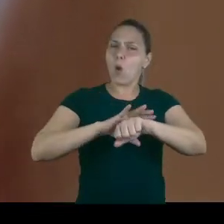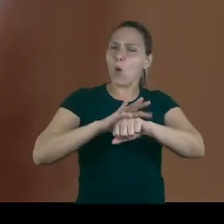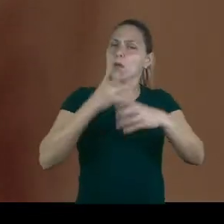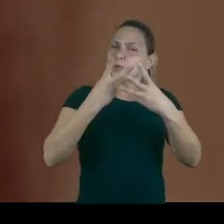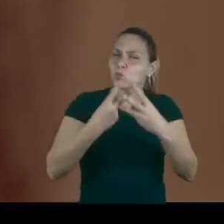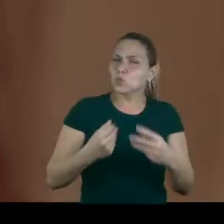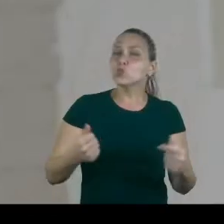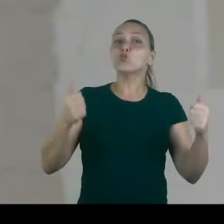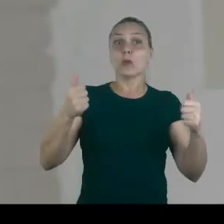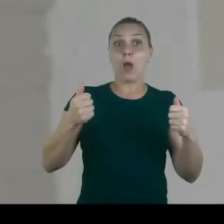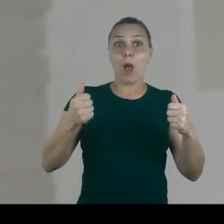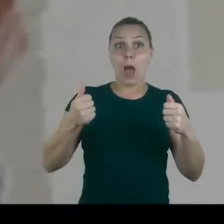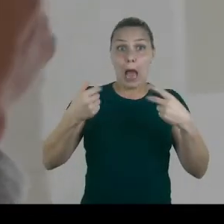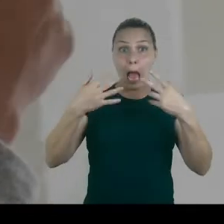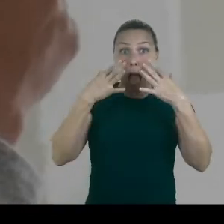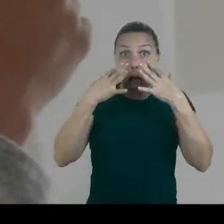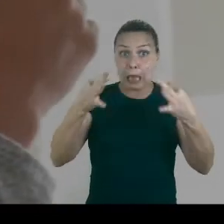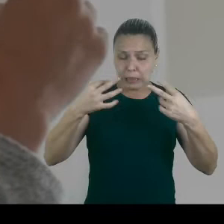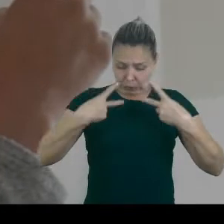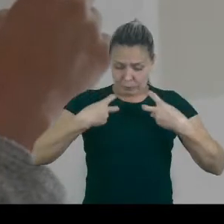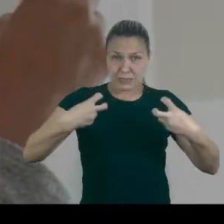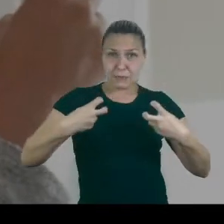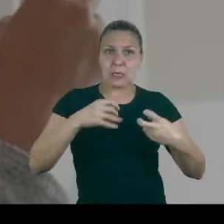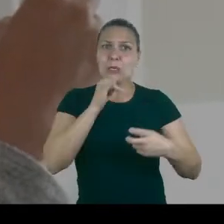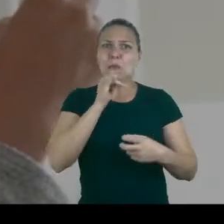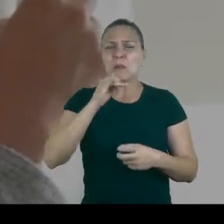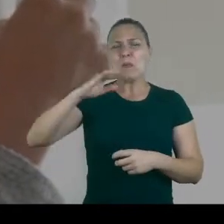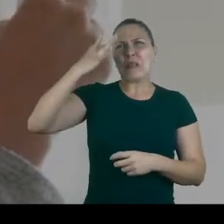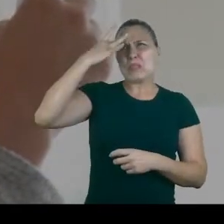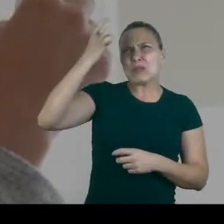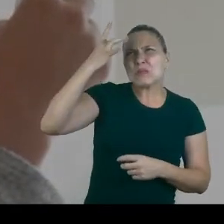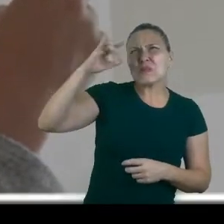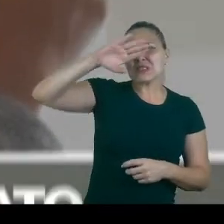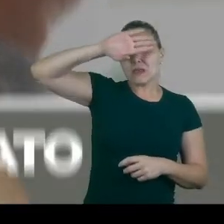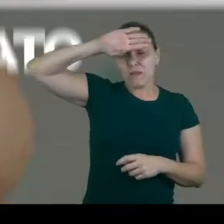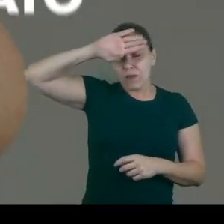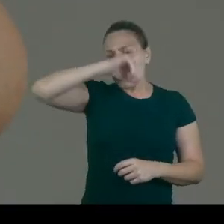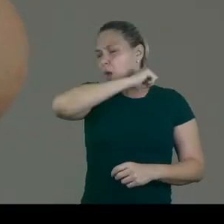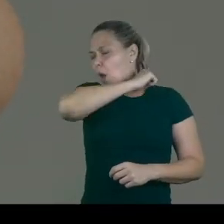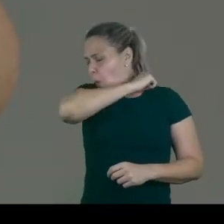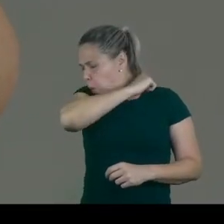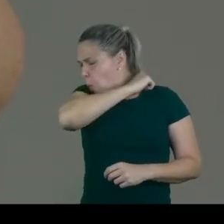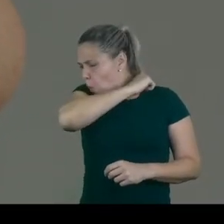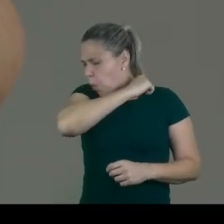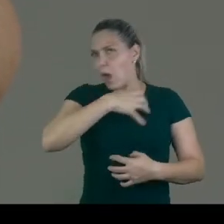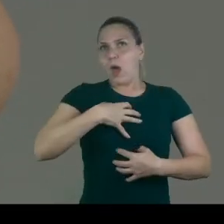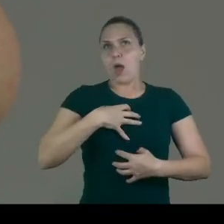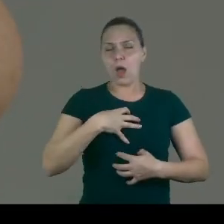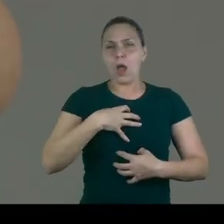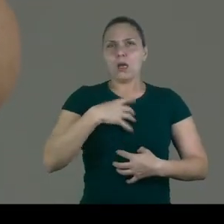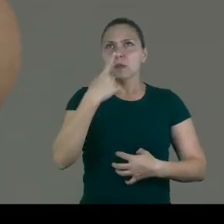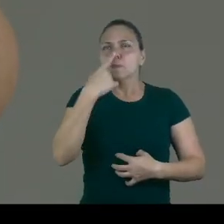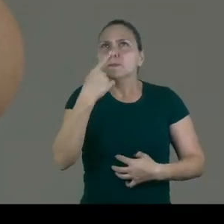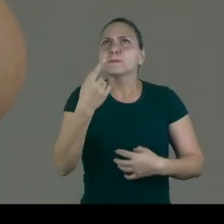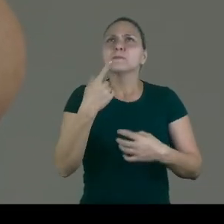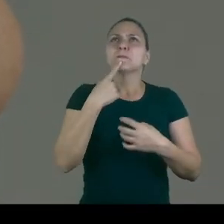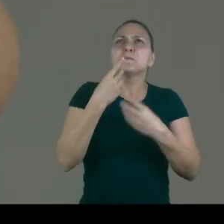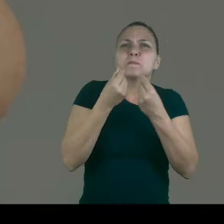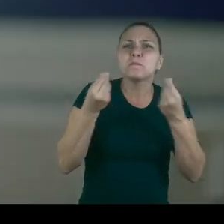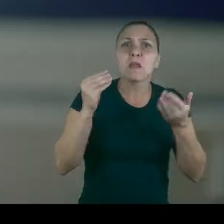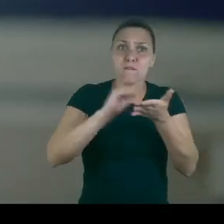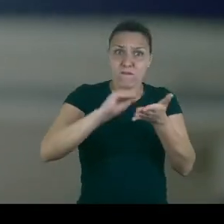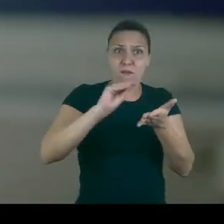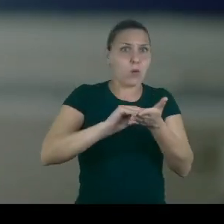recuperação. Fique atento ao perceber sintomas como dor de cabeça, febre, tosse, cansaço, perda de olfato ou paladar. Não